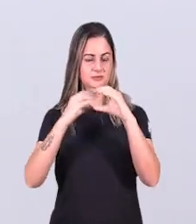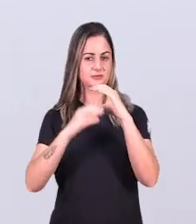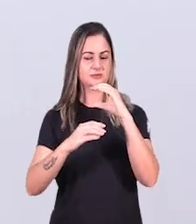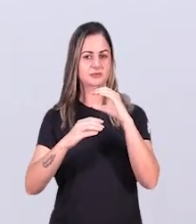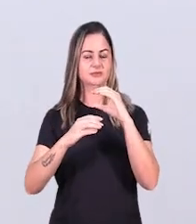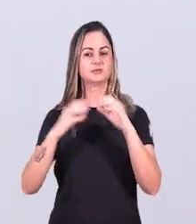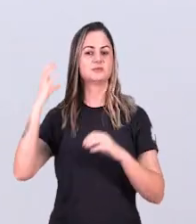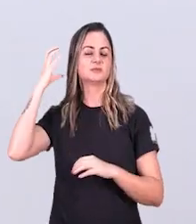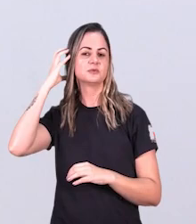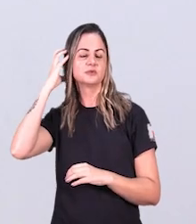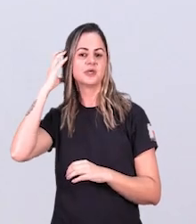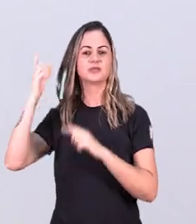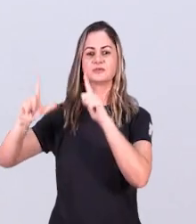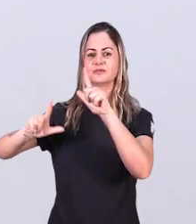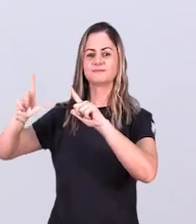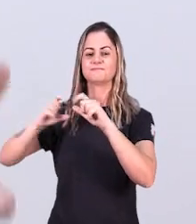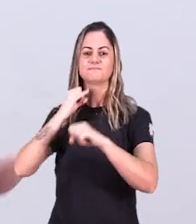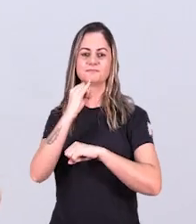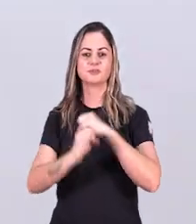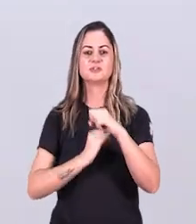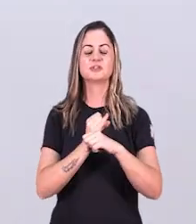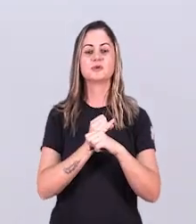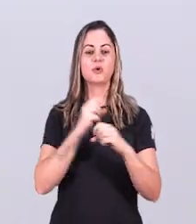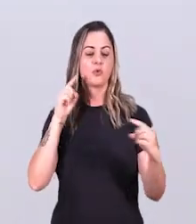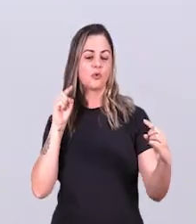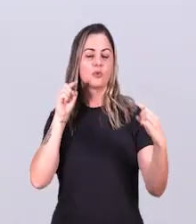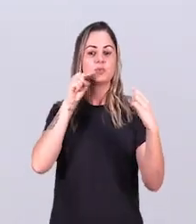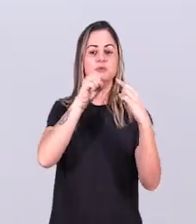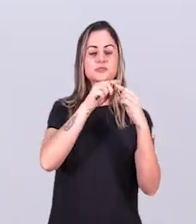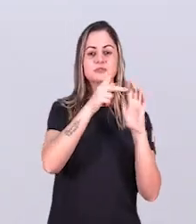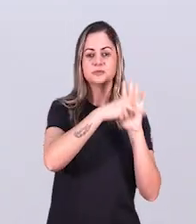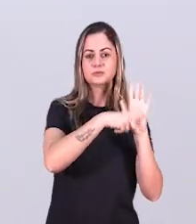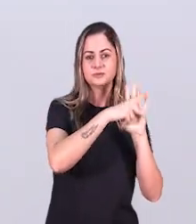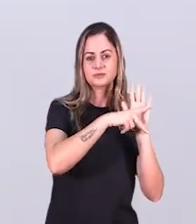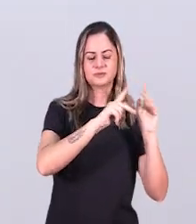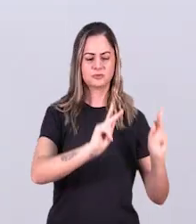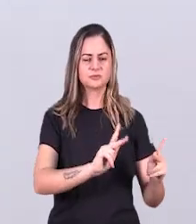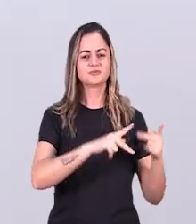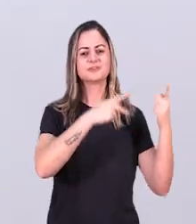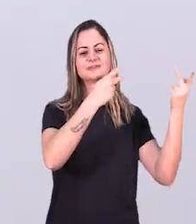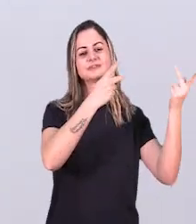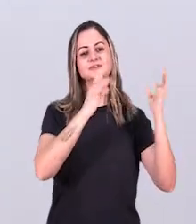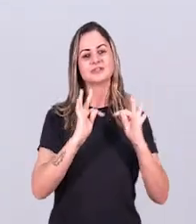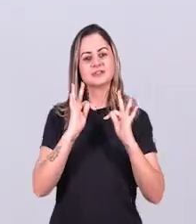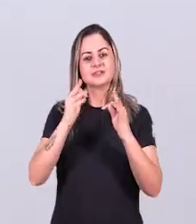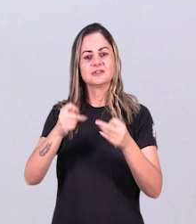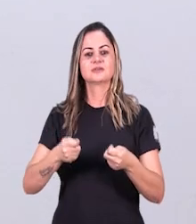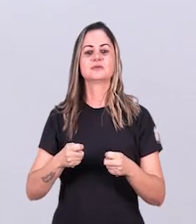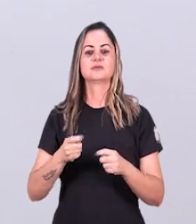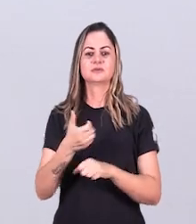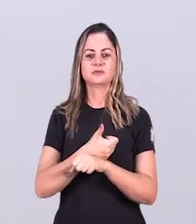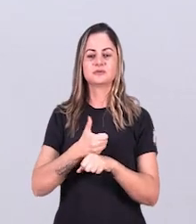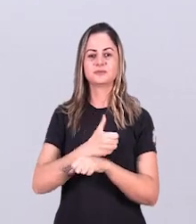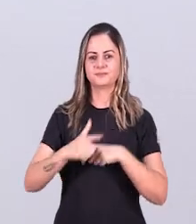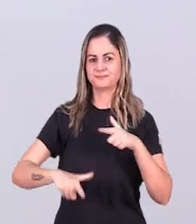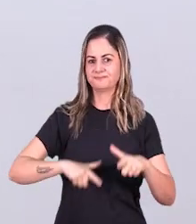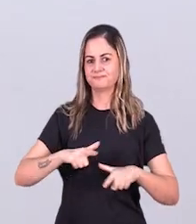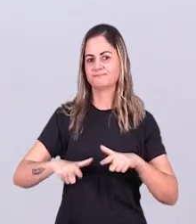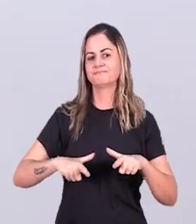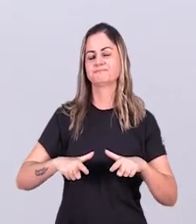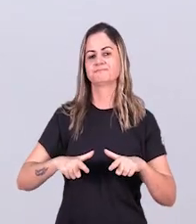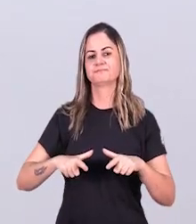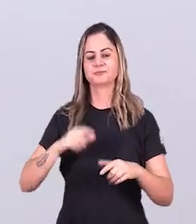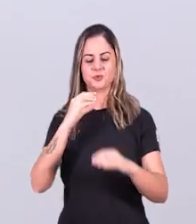Comunicação de Mídia Eletrônica e Mídia Digital. O objetivo do projeto é prestar homenagem a todos os profissionais que